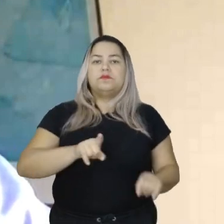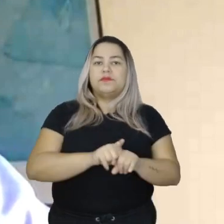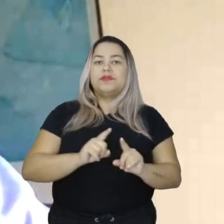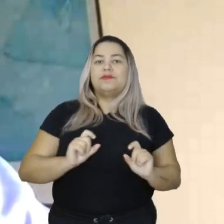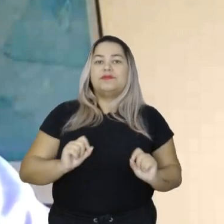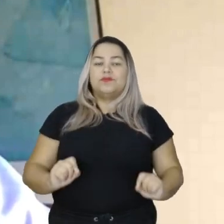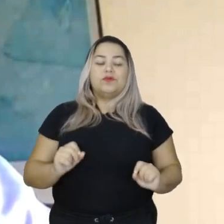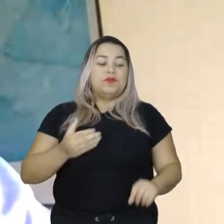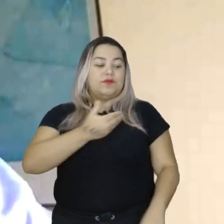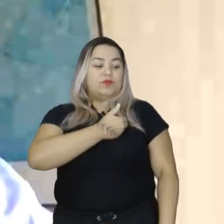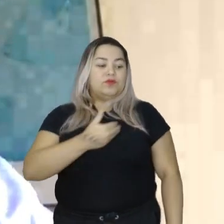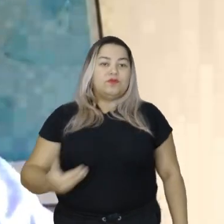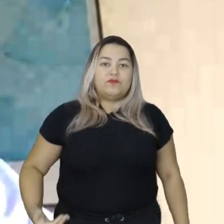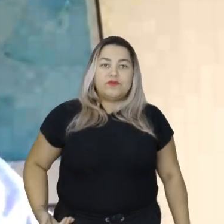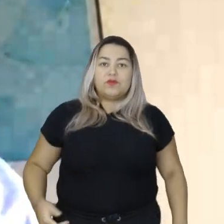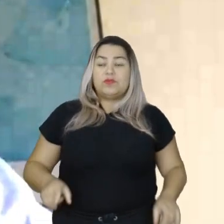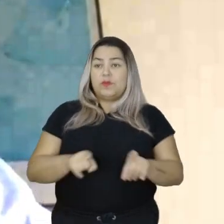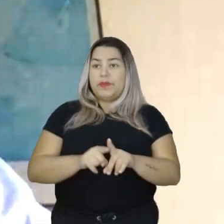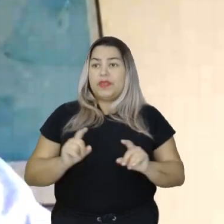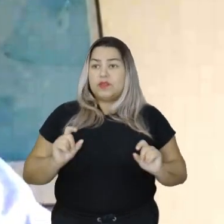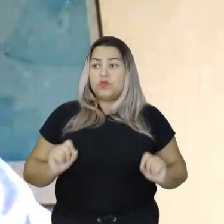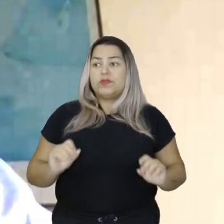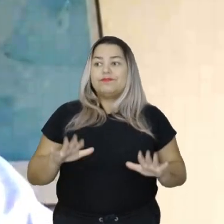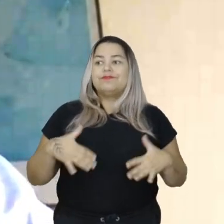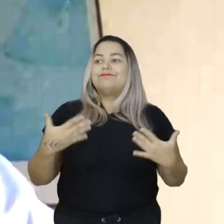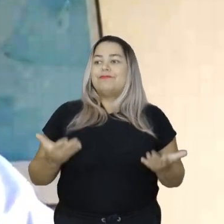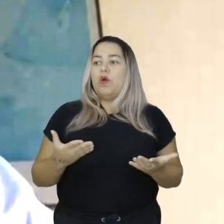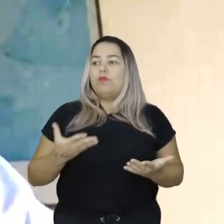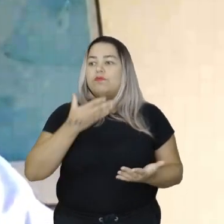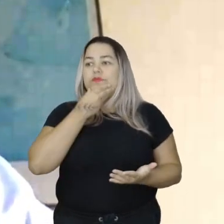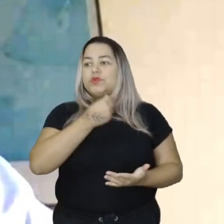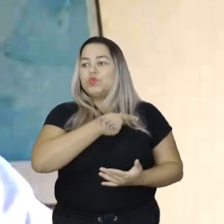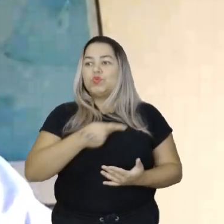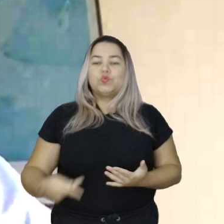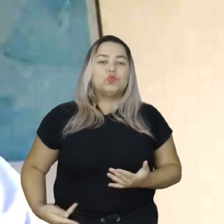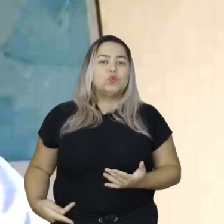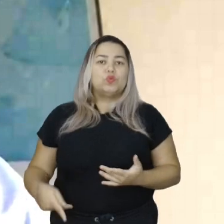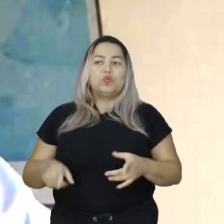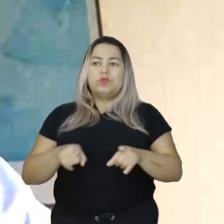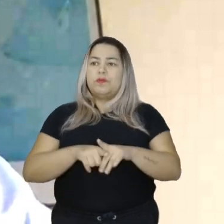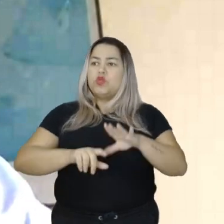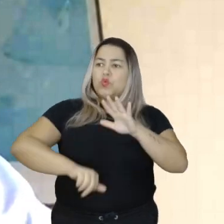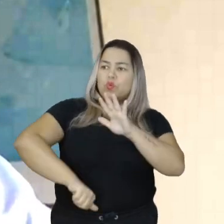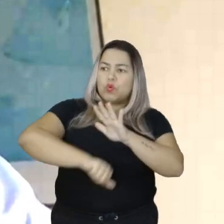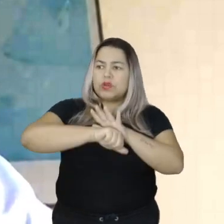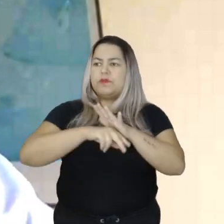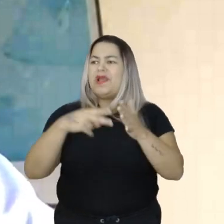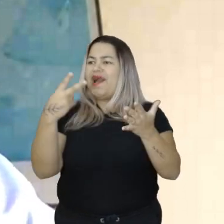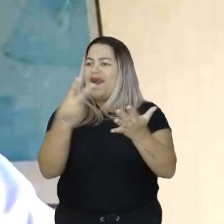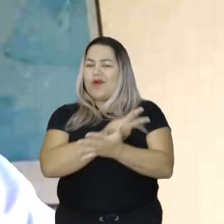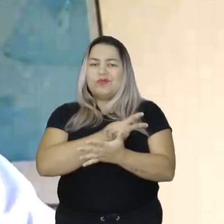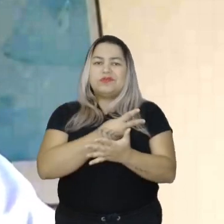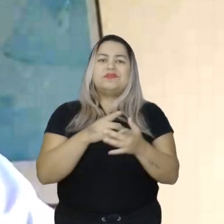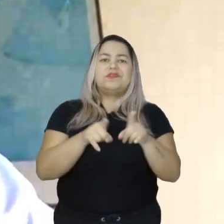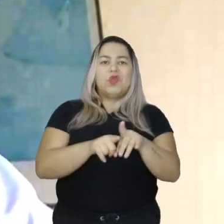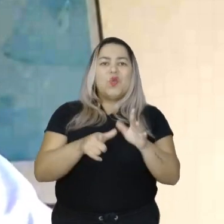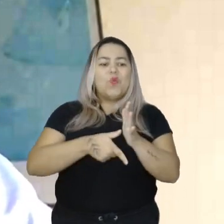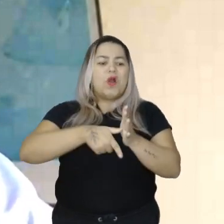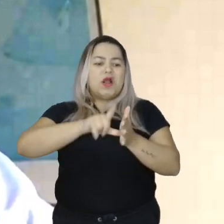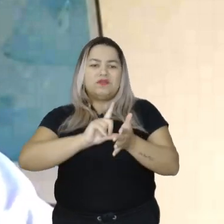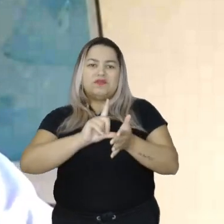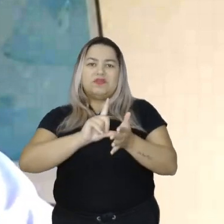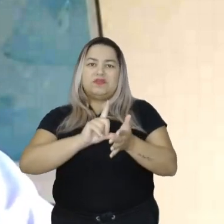do governo por parte do então presidente, um conjunto de crimes que foram cometidos, inclusive durante a